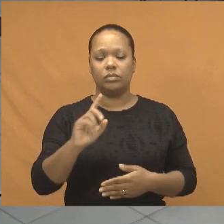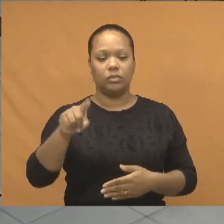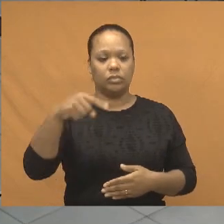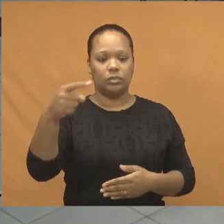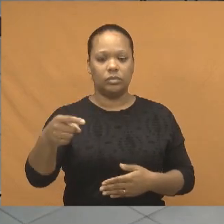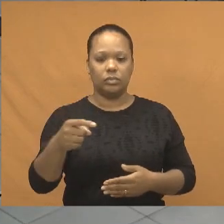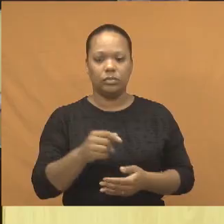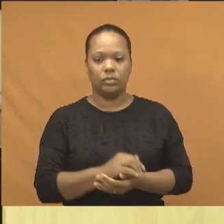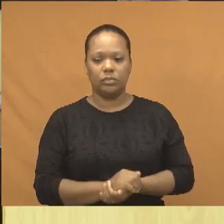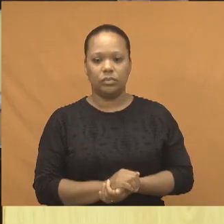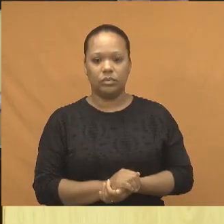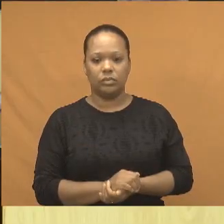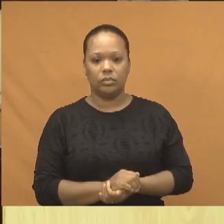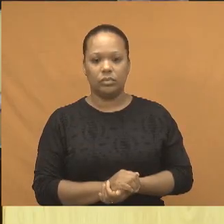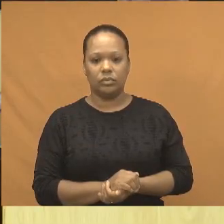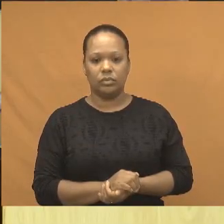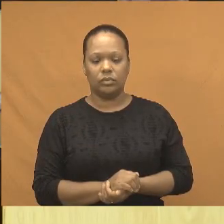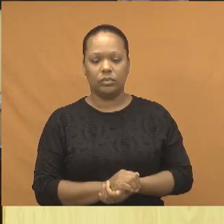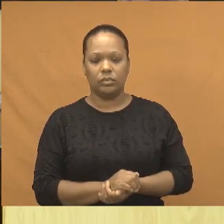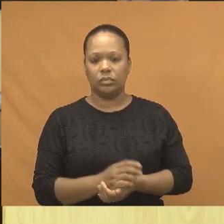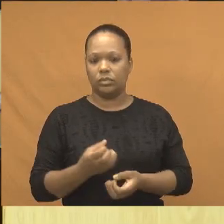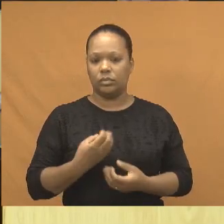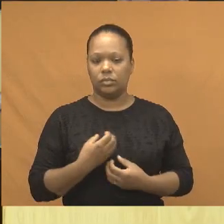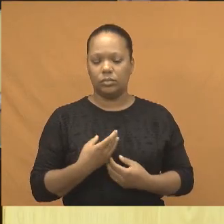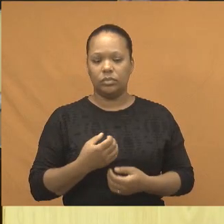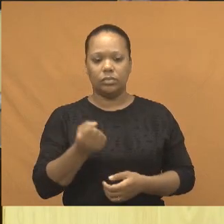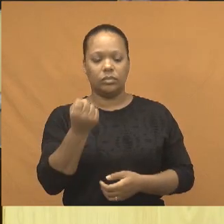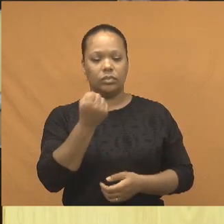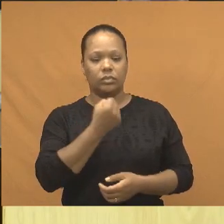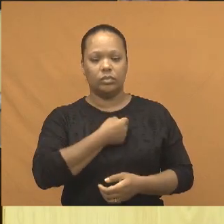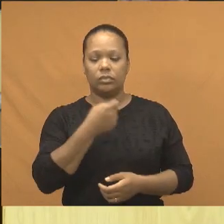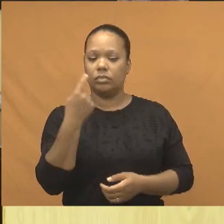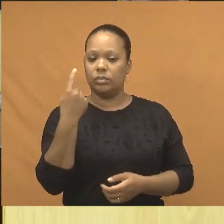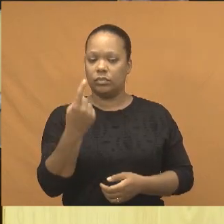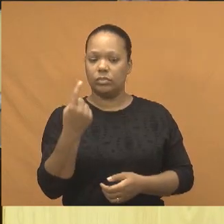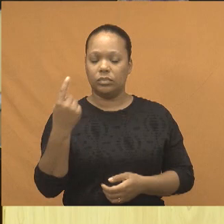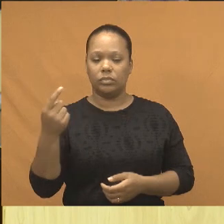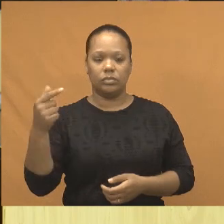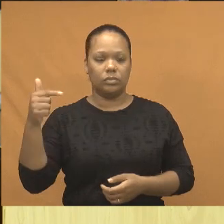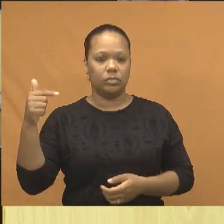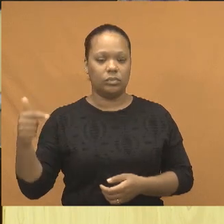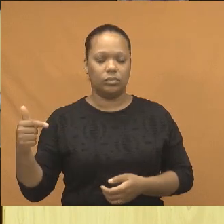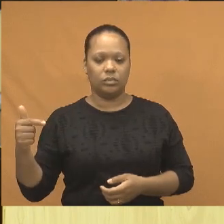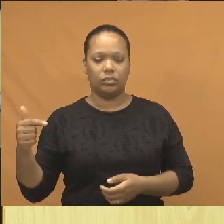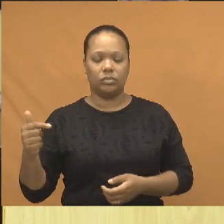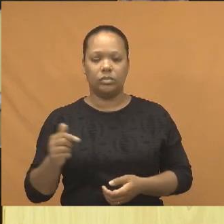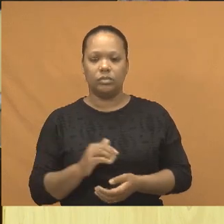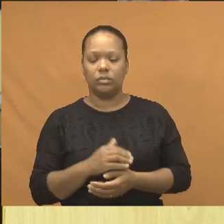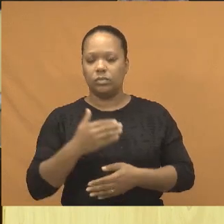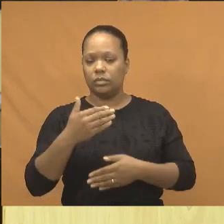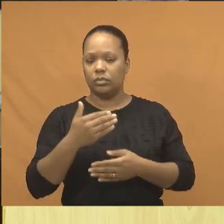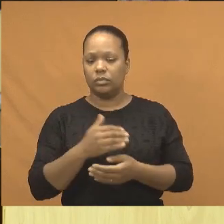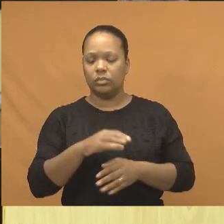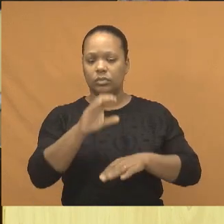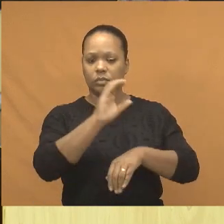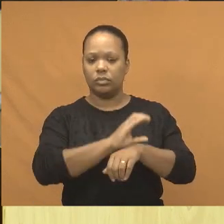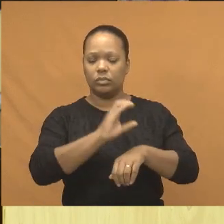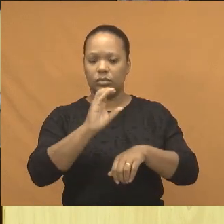de informações. Pedido de informação número 112. Considerando que a Constituição Federal